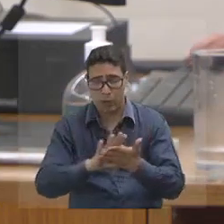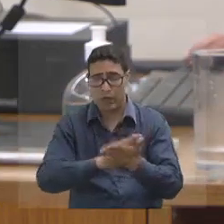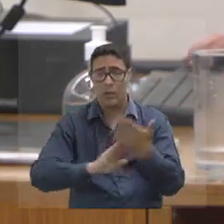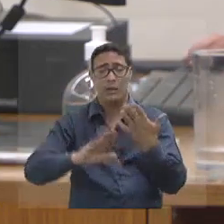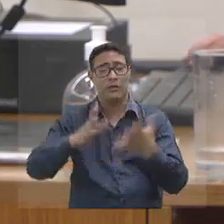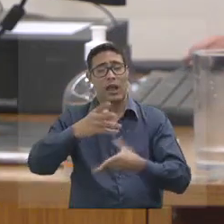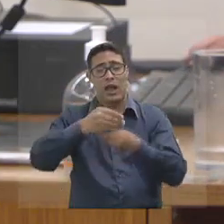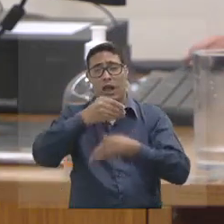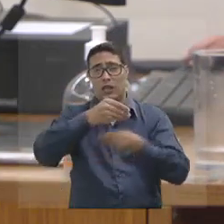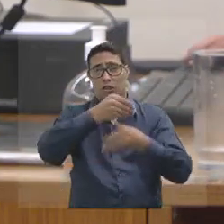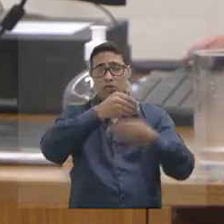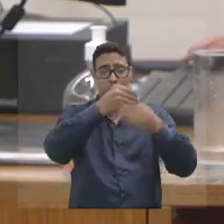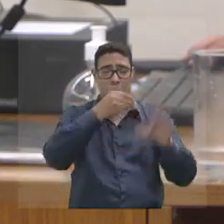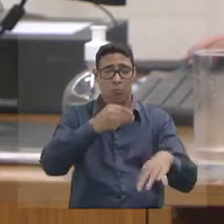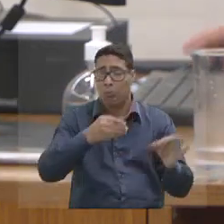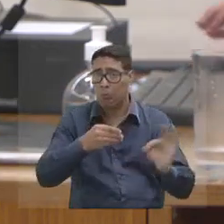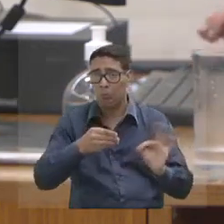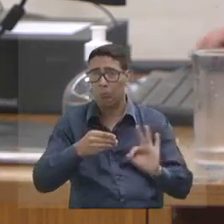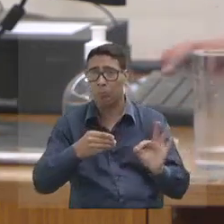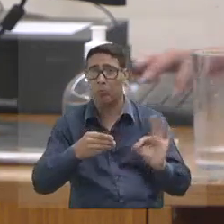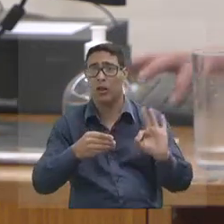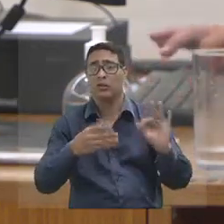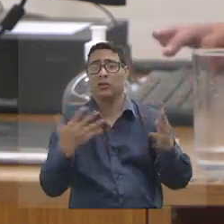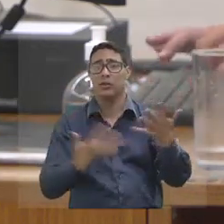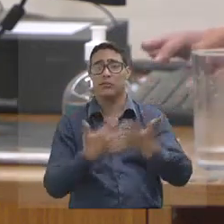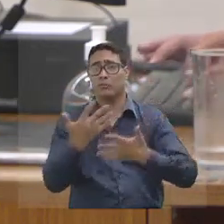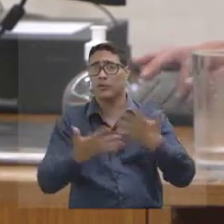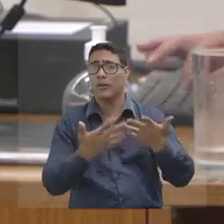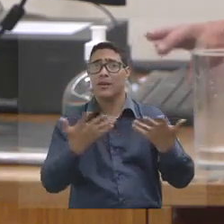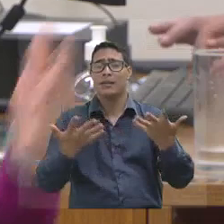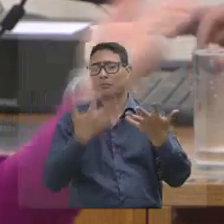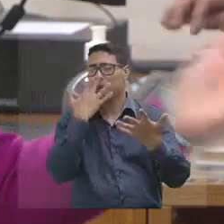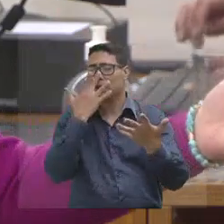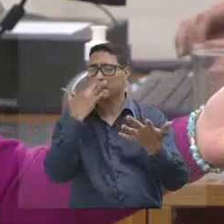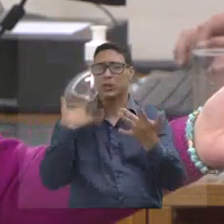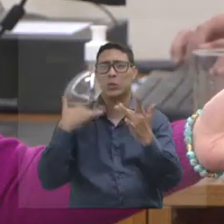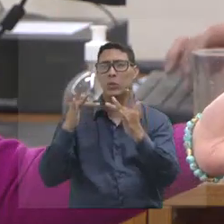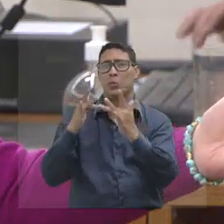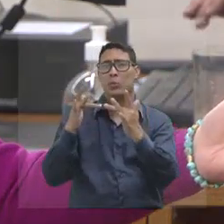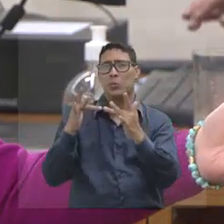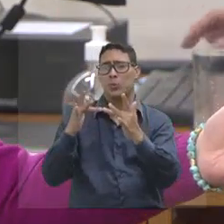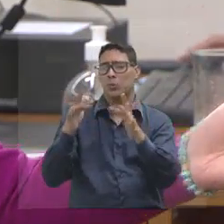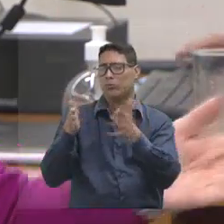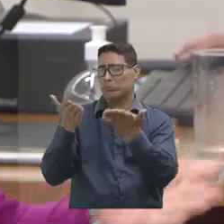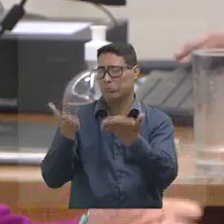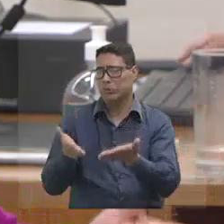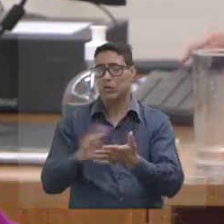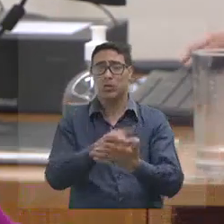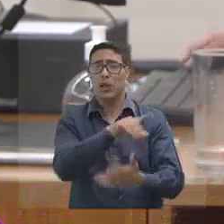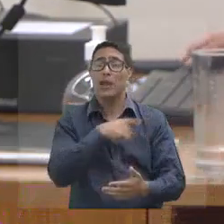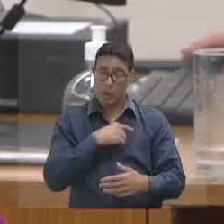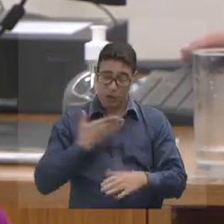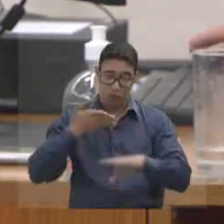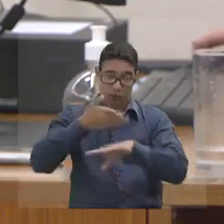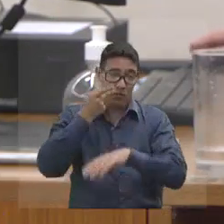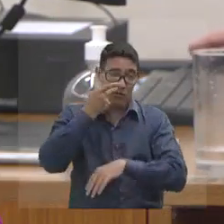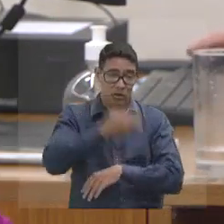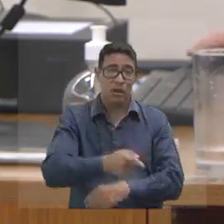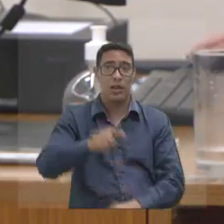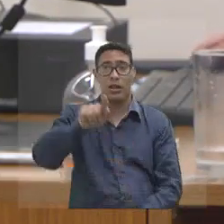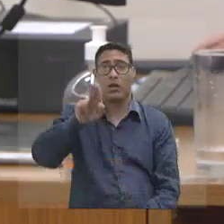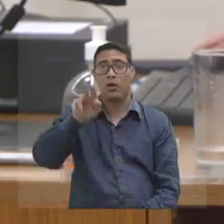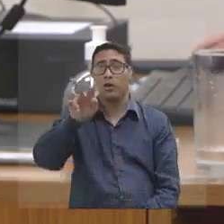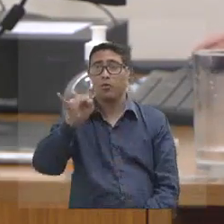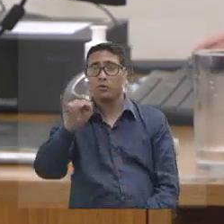esse termo de ajustamento de Conduta né uma intimidade eu fui Aguti fui Aguti por tão trancado